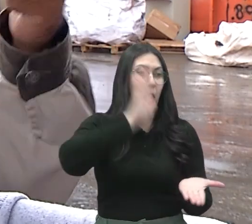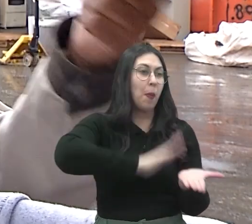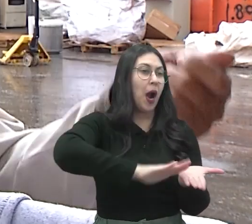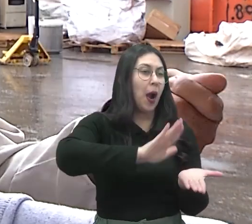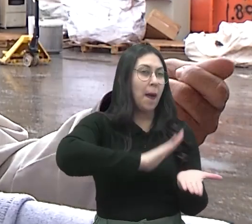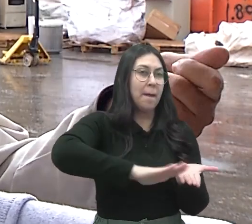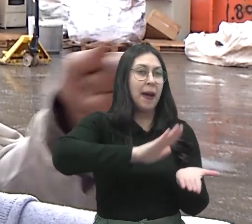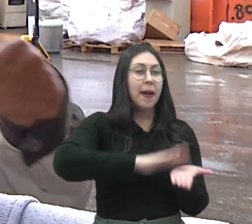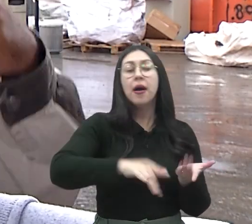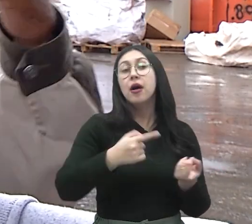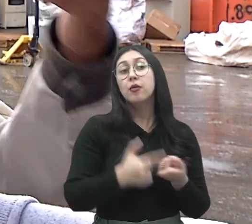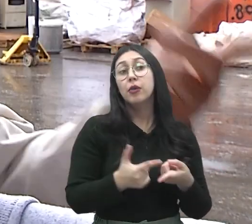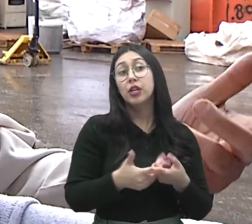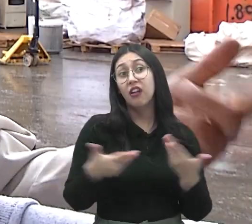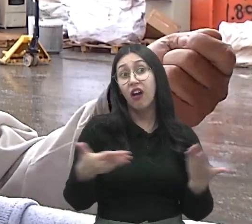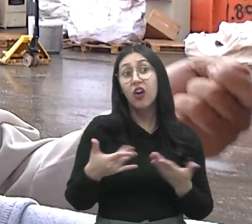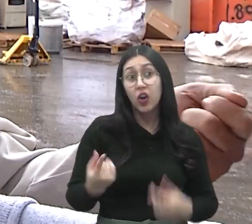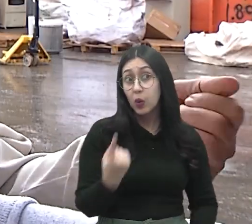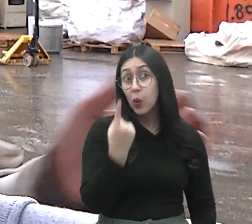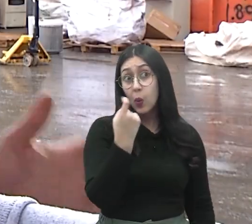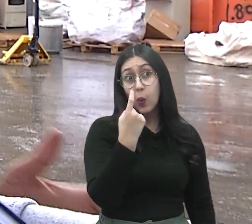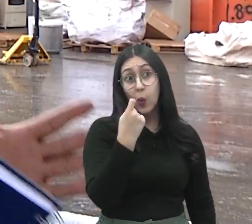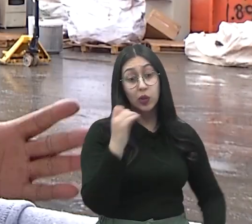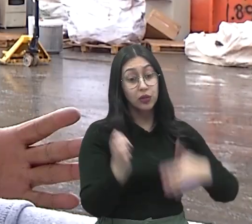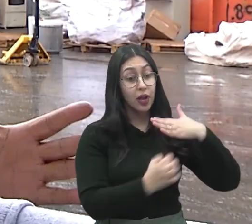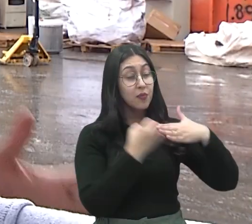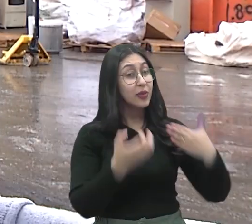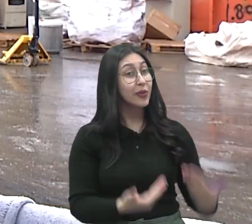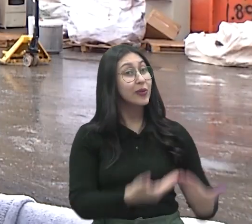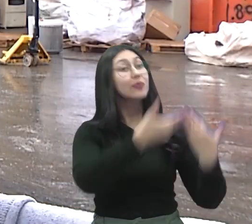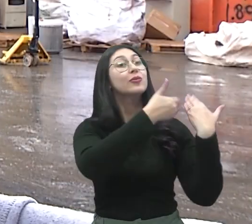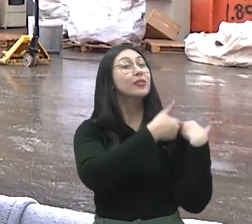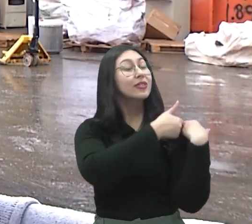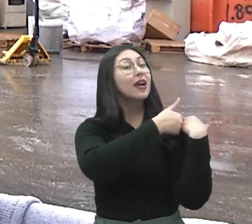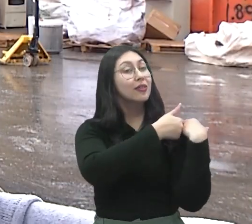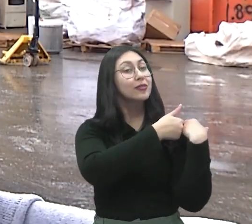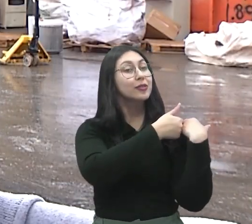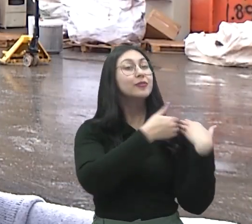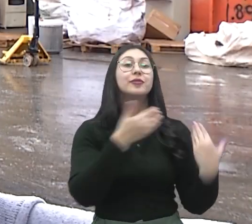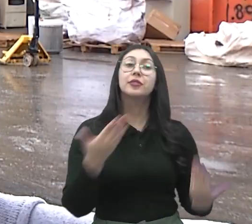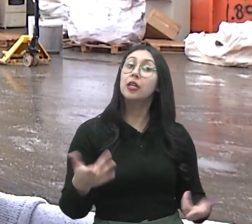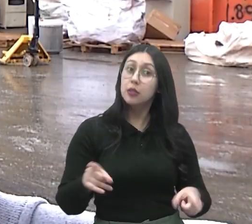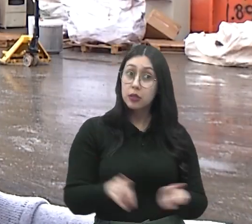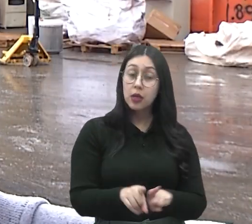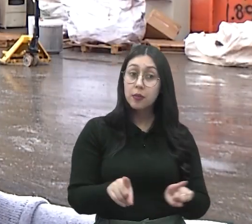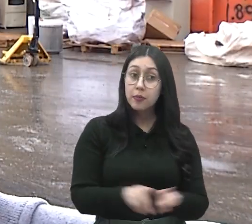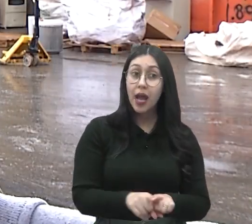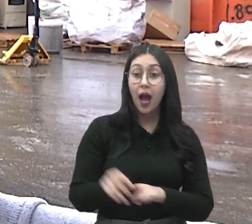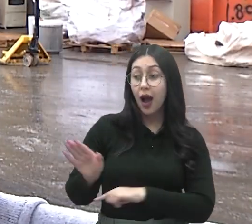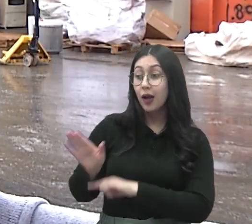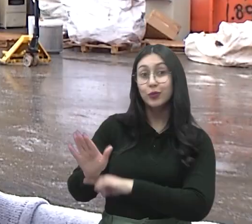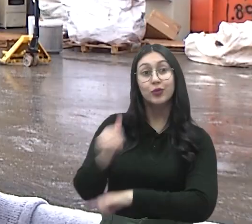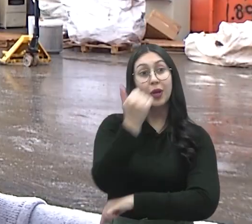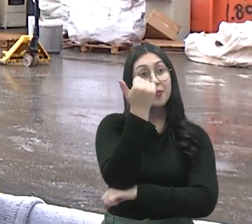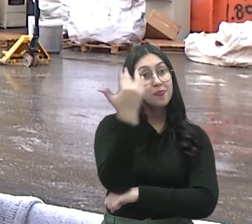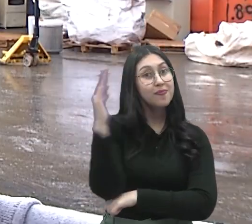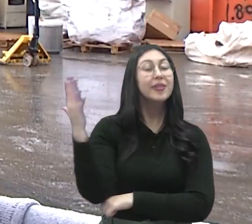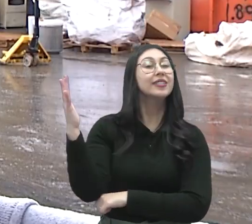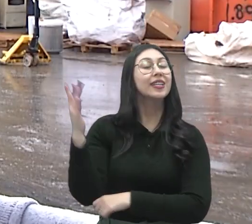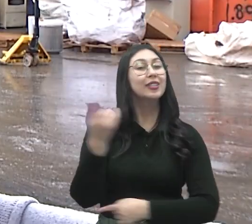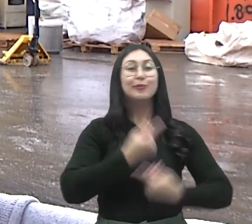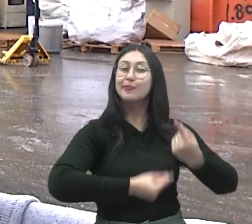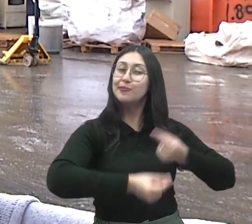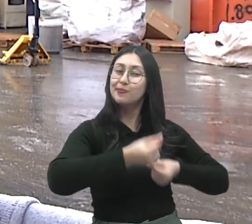de investir, vai ter uma empresa privada cuidando disso e parte do rendimento virá para nós. Além do benefício ambiental, tem também um